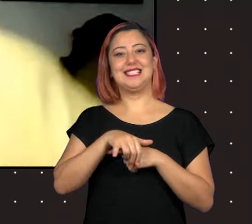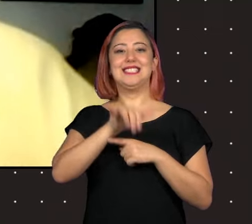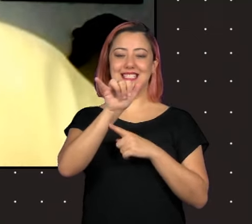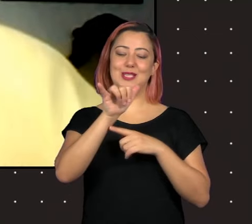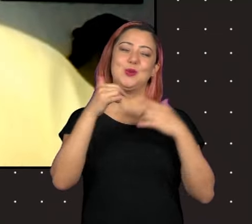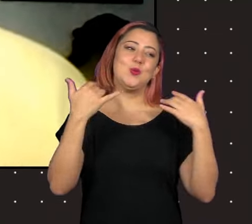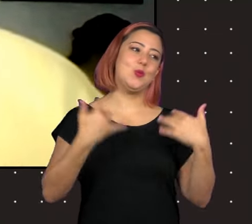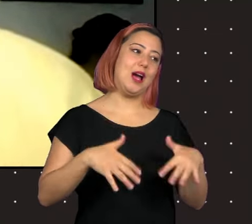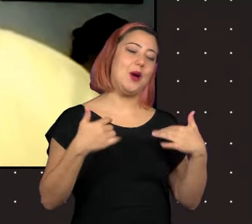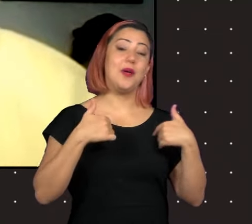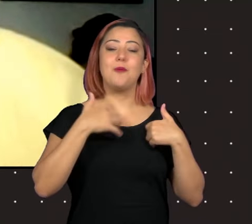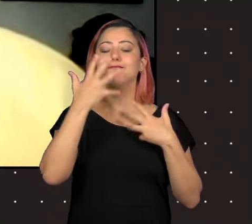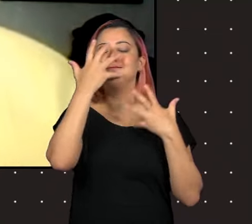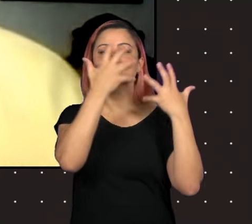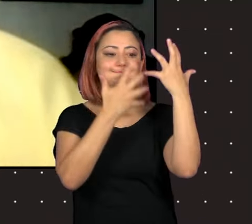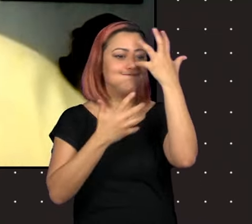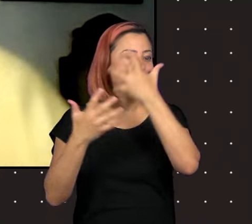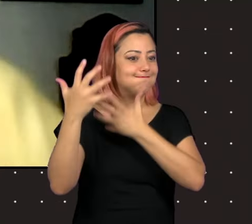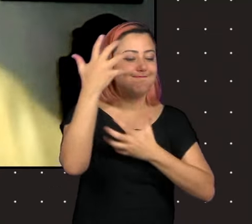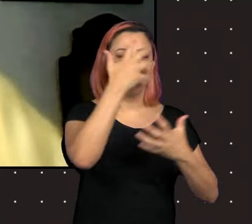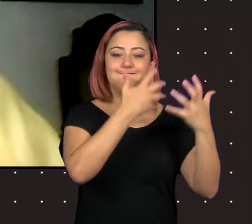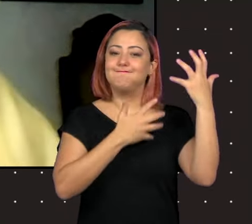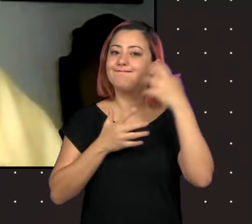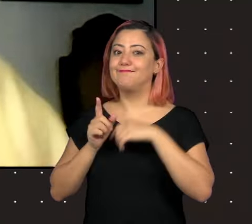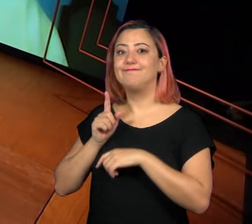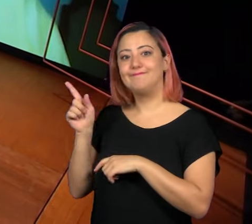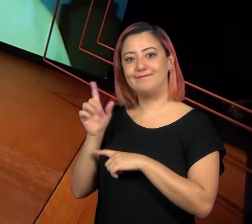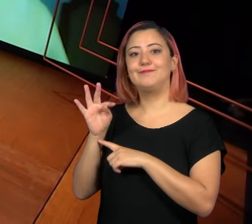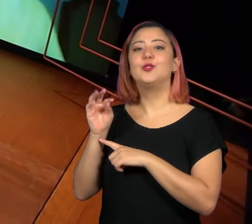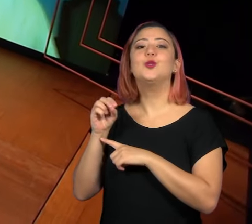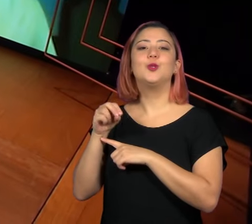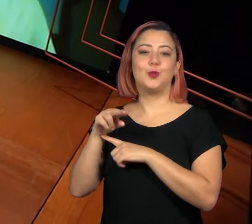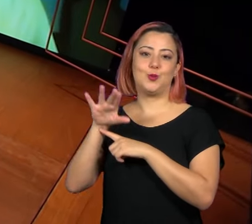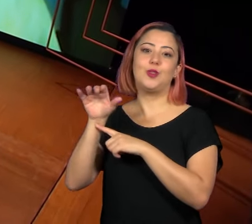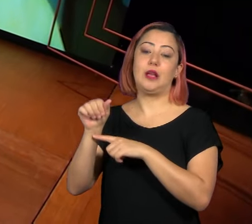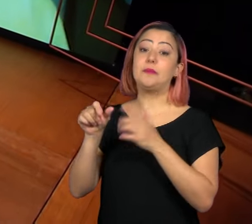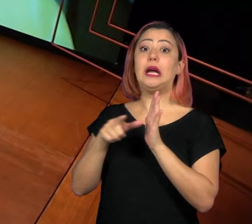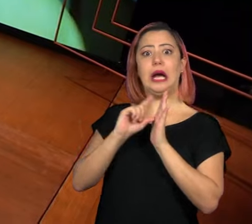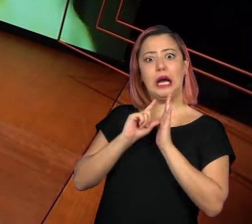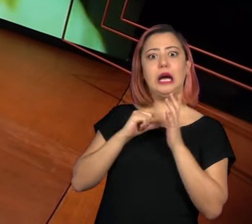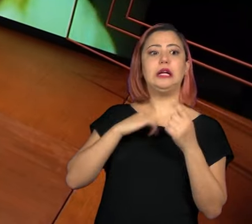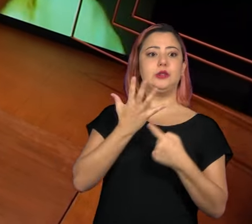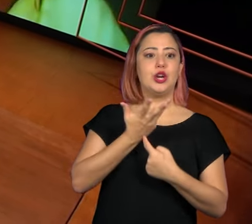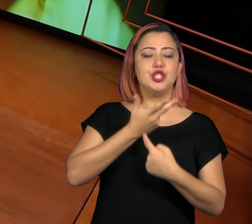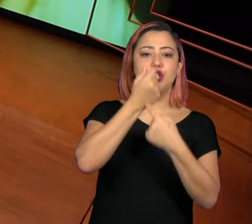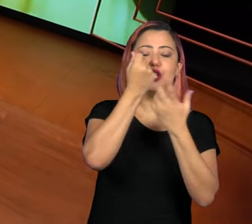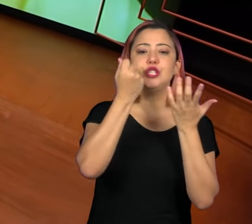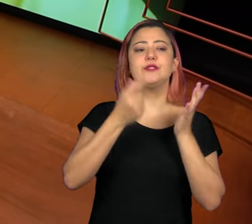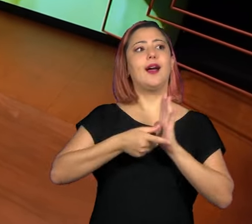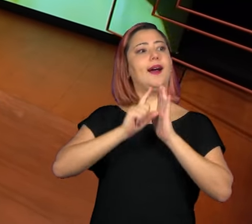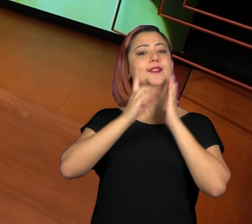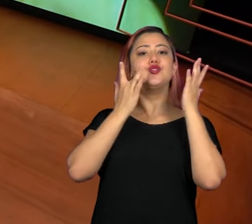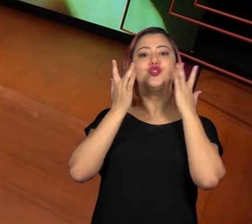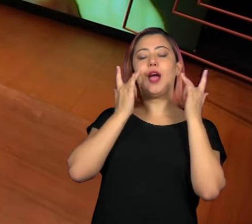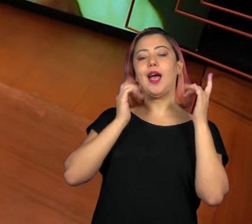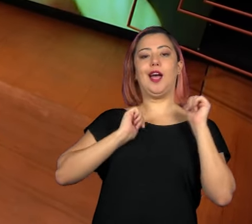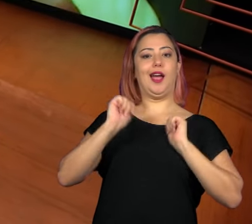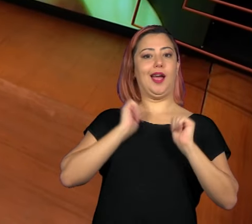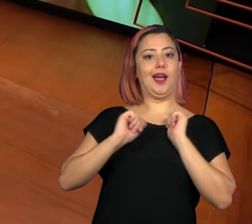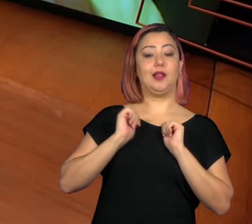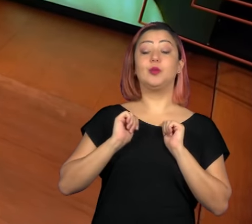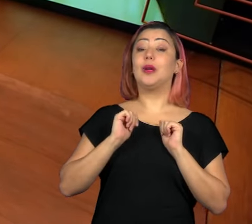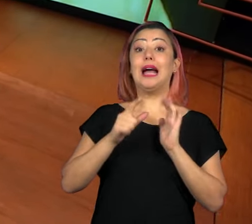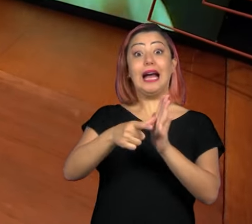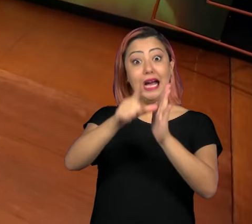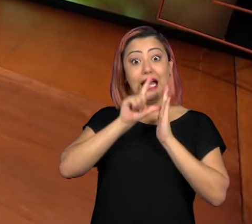era apaixonado pela Tônia Carreiro. Antes de eu ser artista de teatro, eu era público de